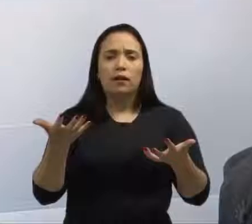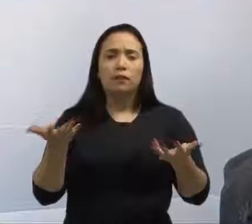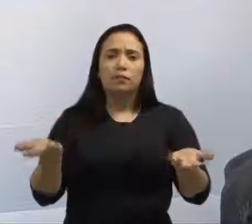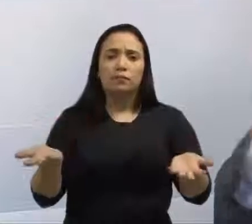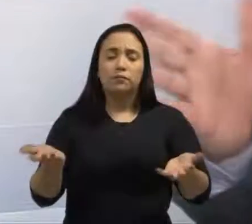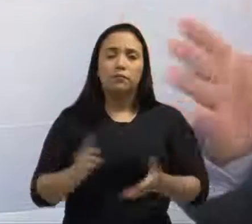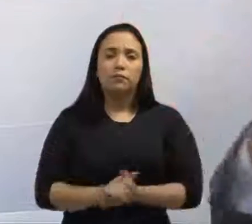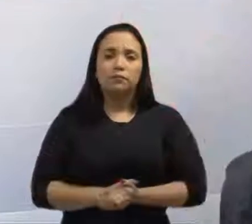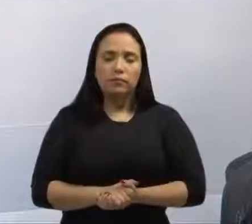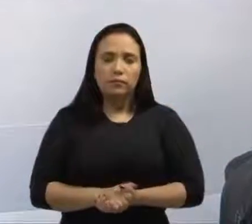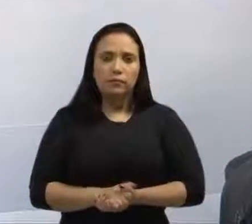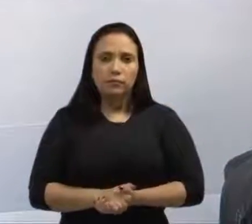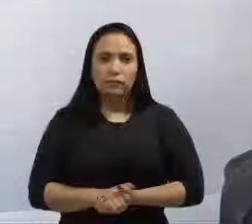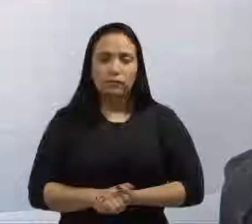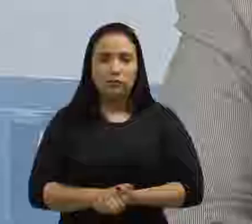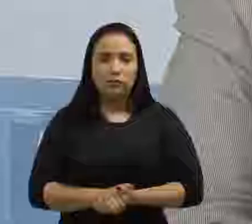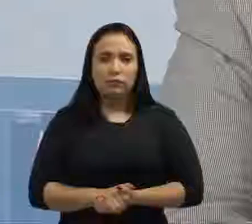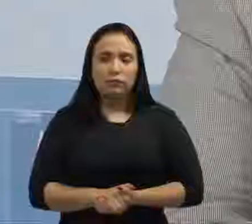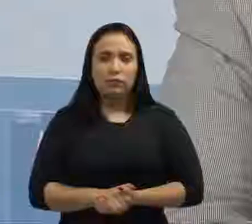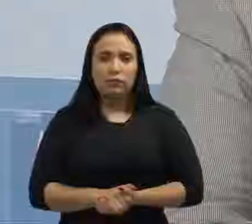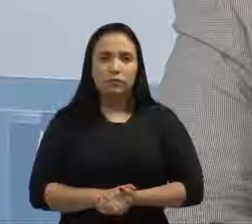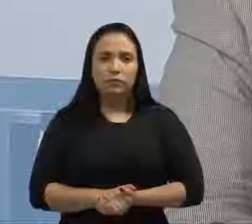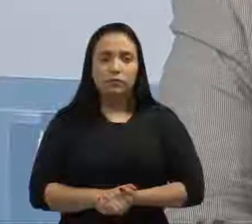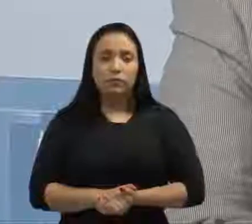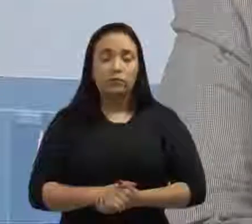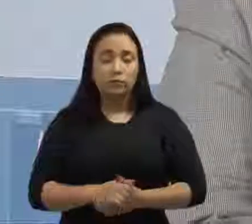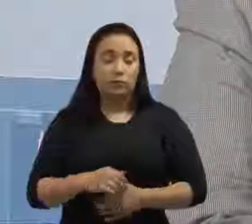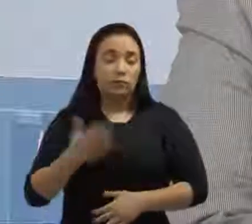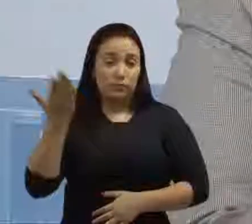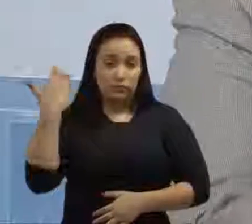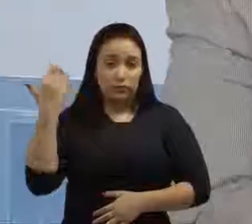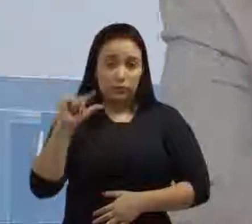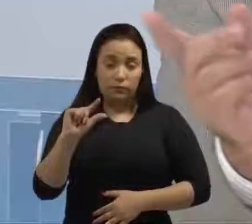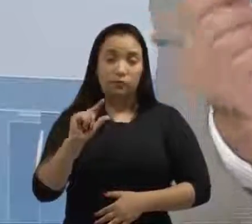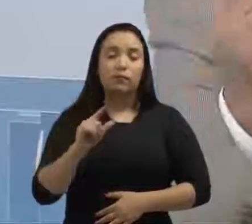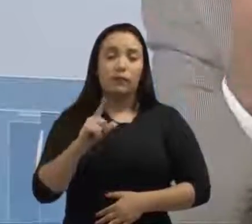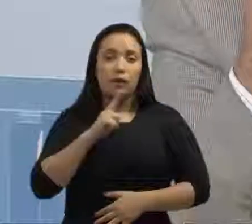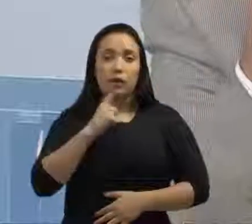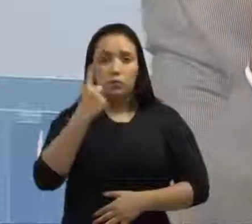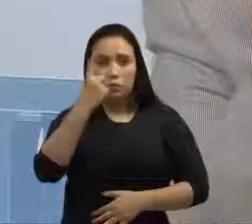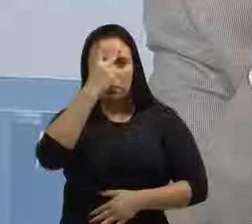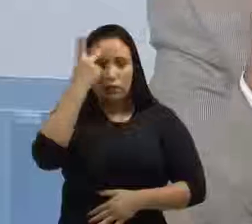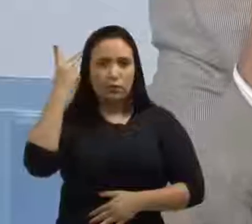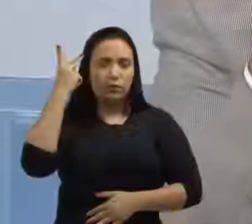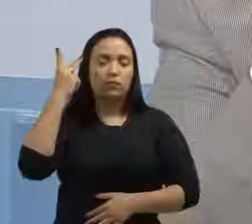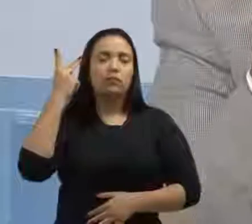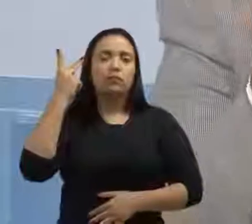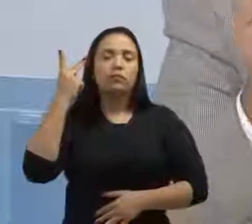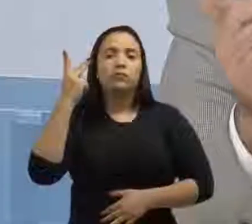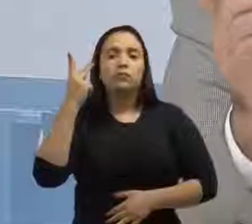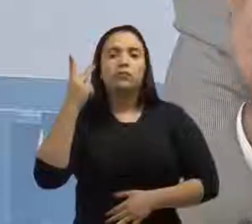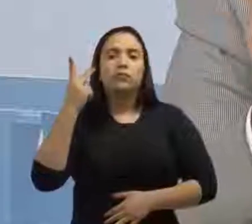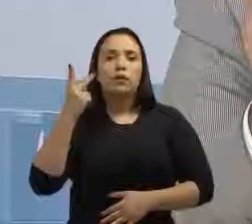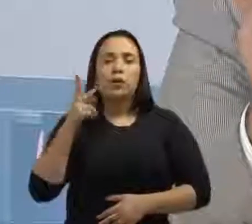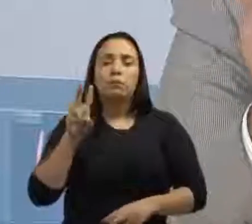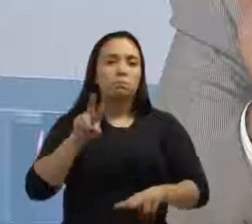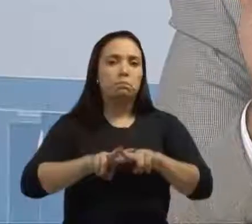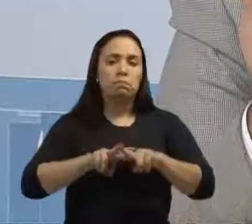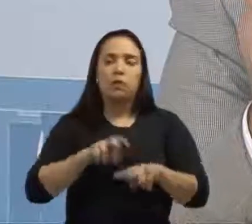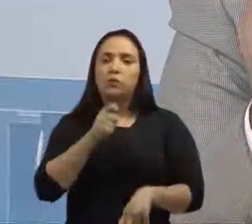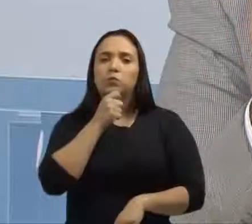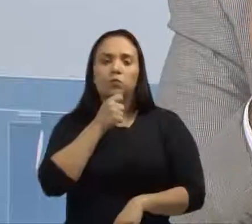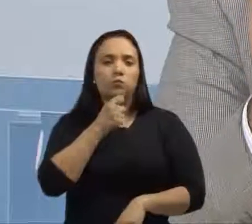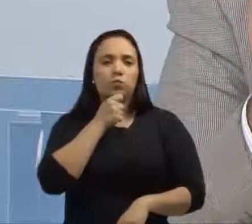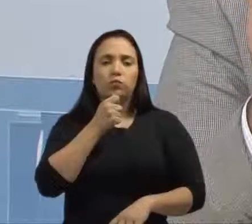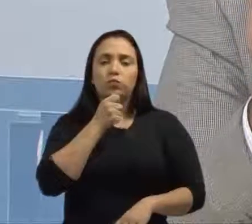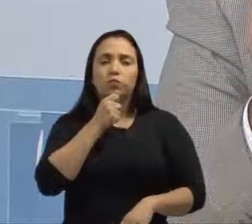uma divisão, não está acontecendo. Mas está indo além, Luiz. É ver como está indo além? Quando houve agora... Por exemplo, teve uma pessoa agora